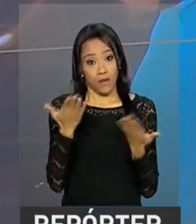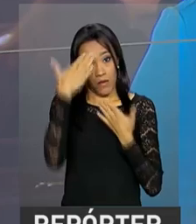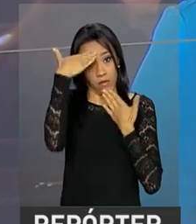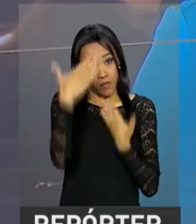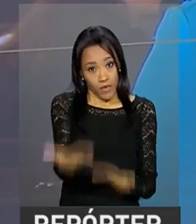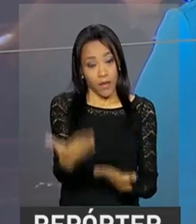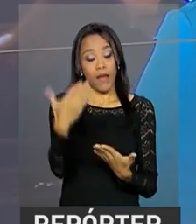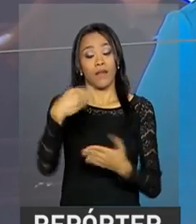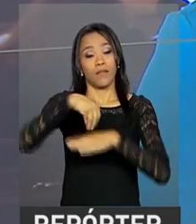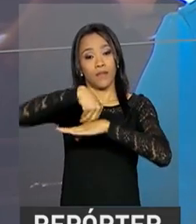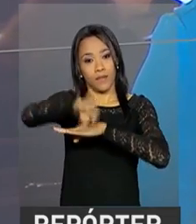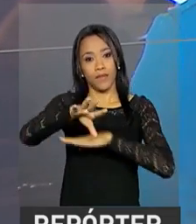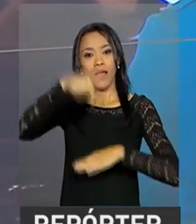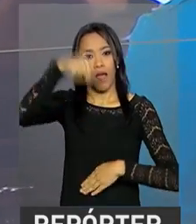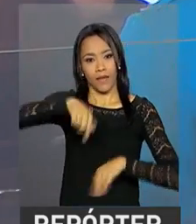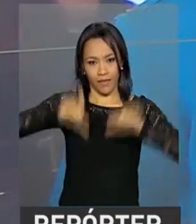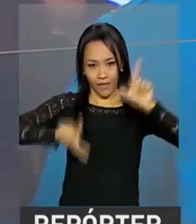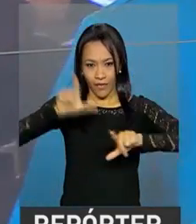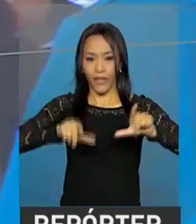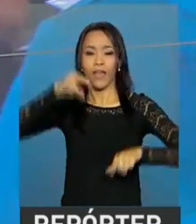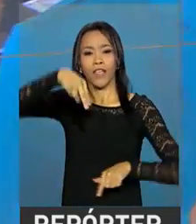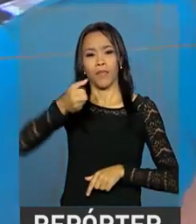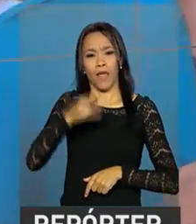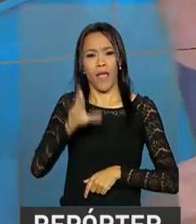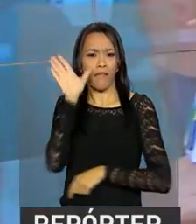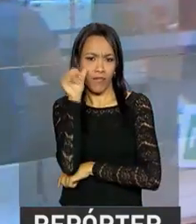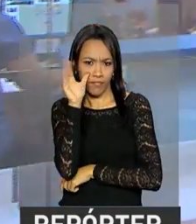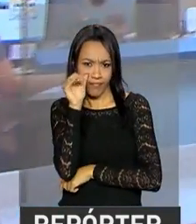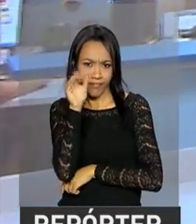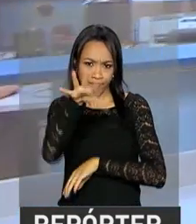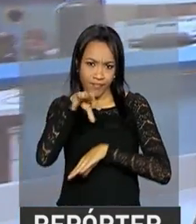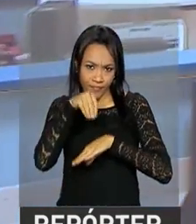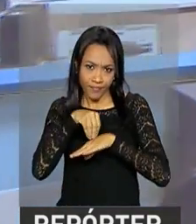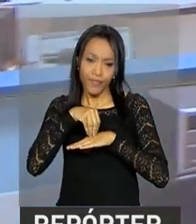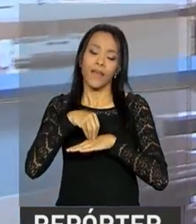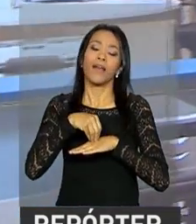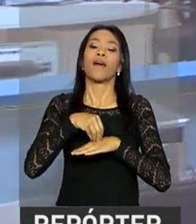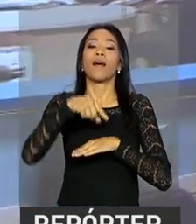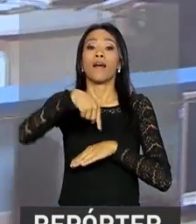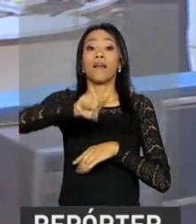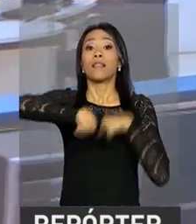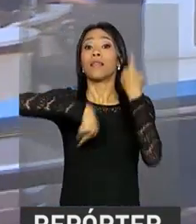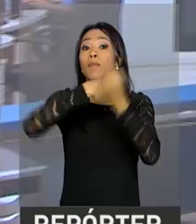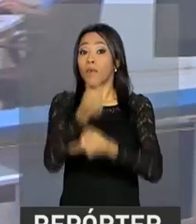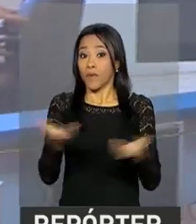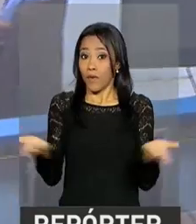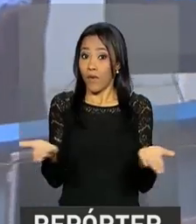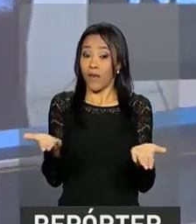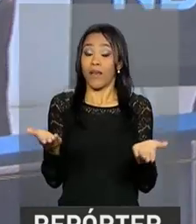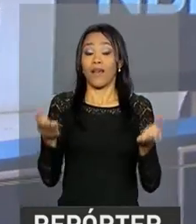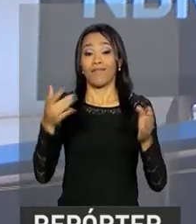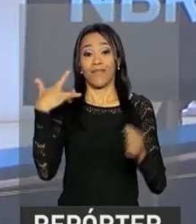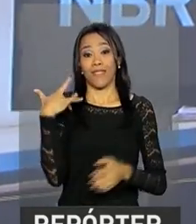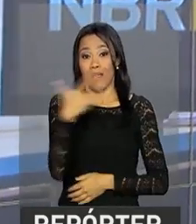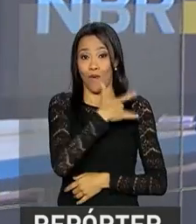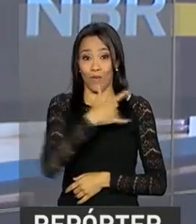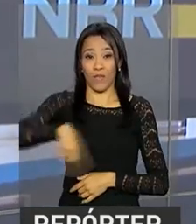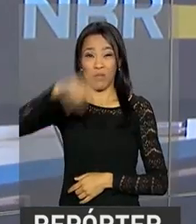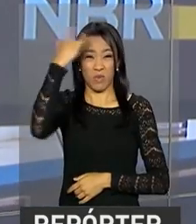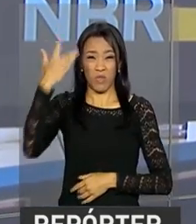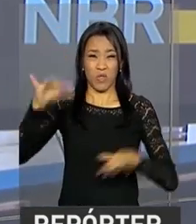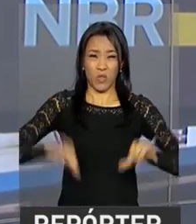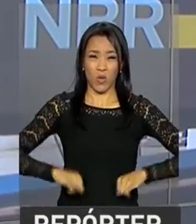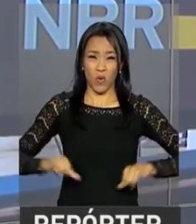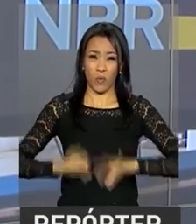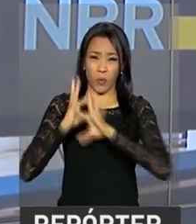suas informações. A NBR vai acompanhar ao vivo essa reunião do Conselhão, mas agora a gente vai falar de saúde. Os pacientes que sofrem com